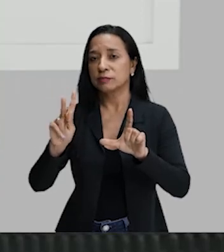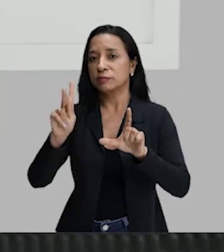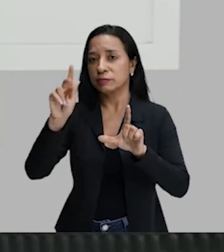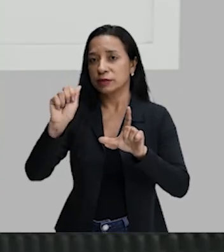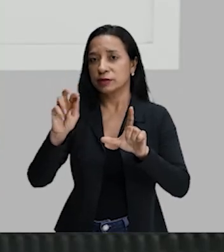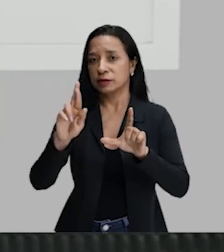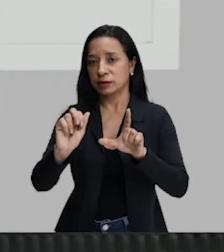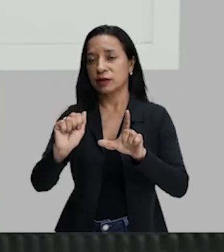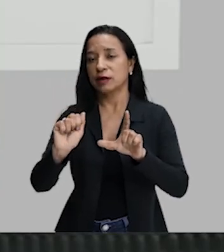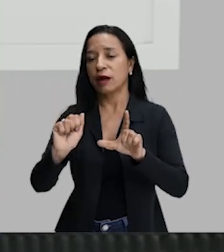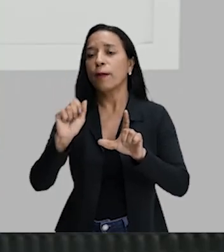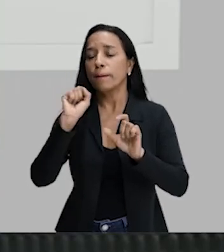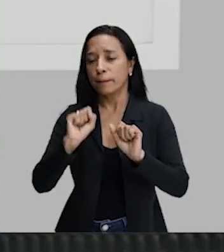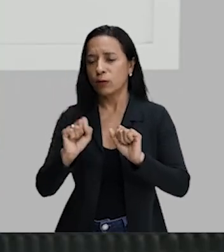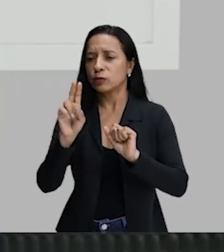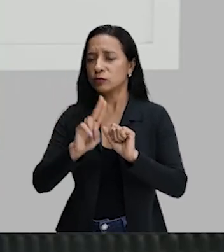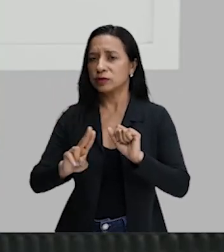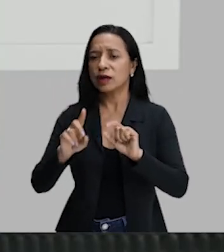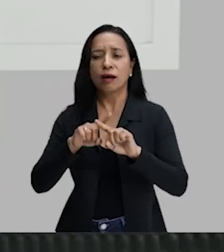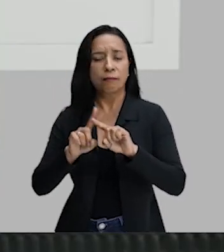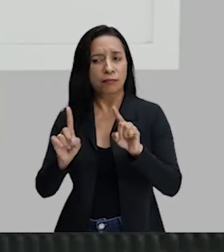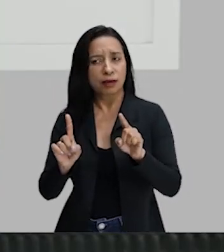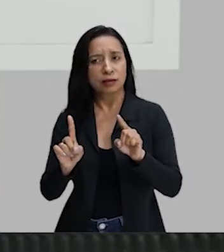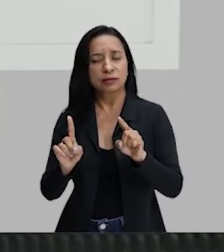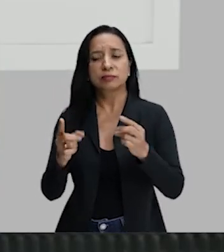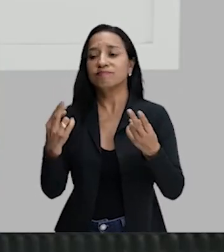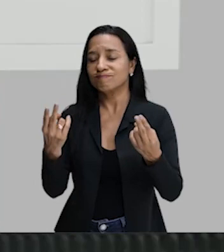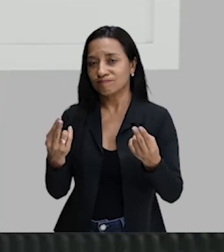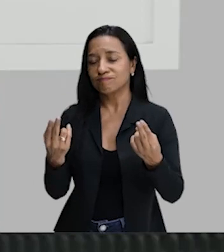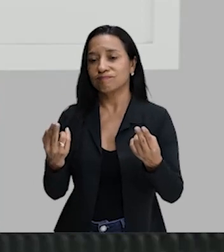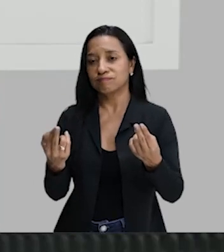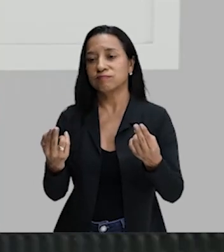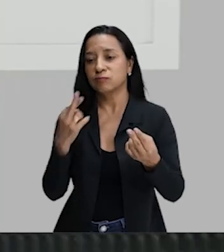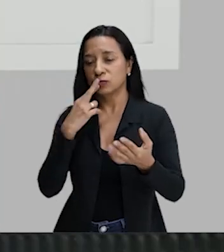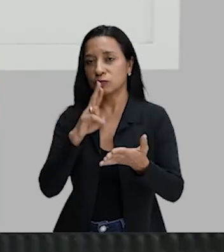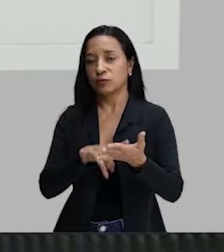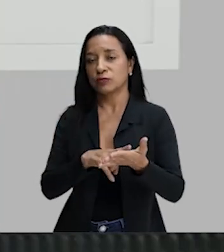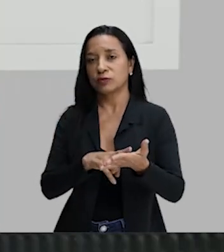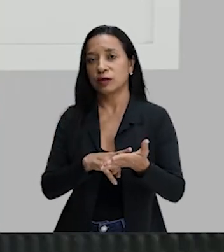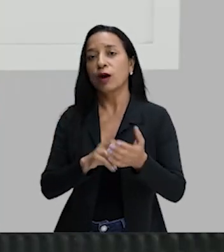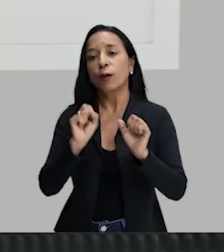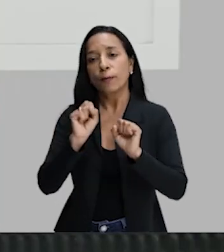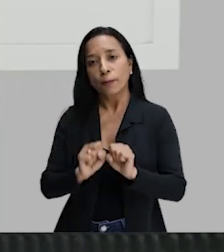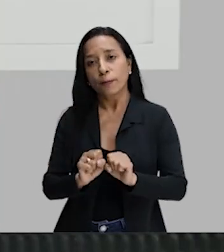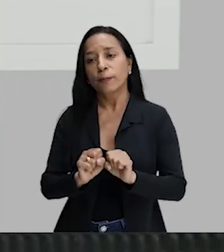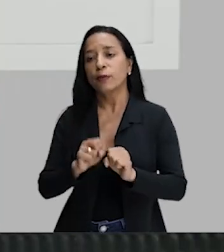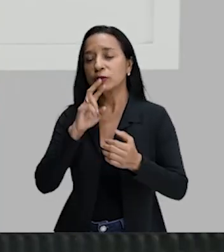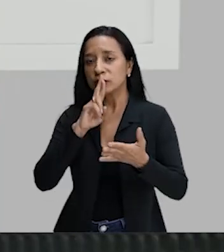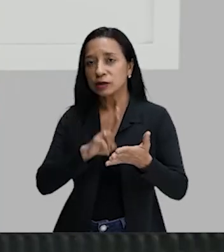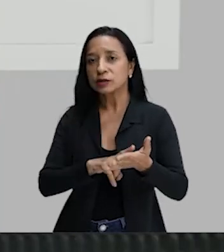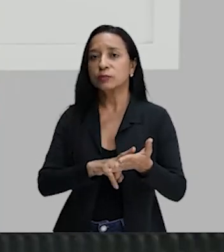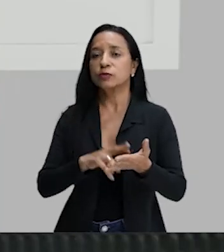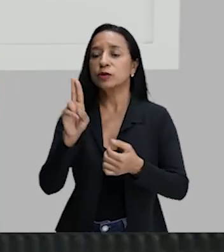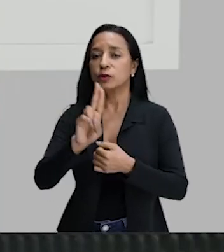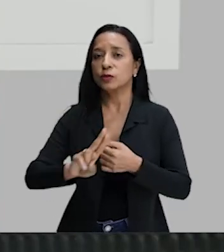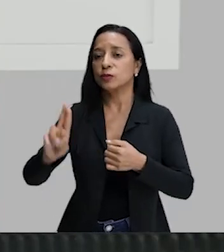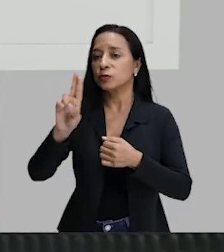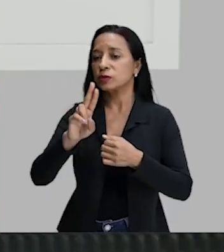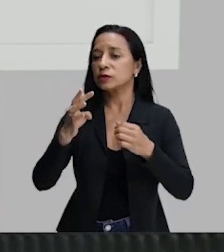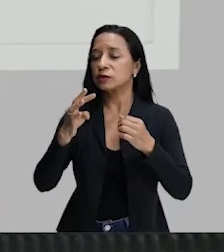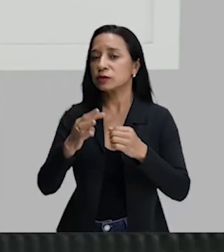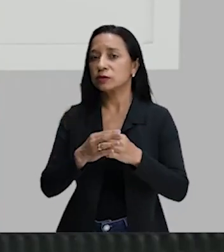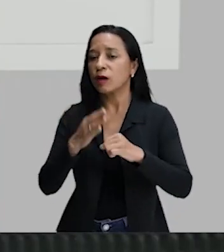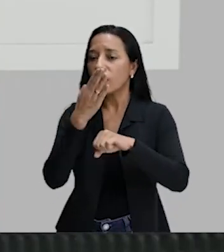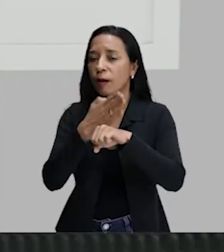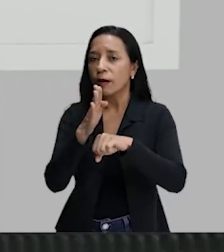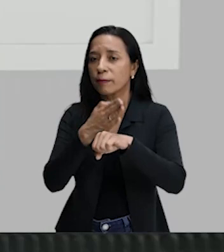mesma coisa, mas não é necessário, eu posso resolver esse tipo de equação usando a mesma técnica que se usa